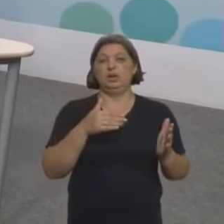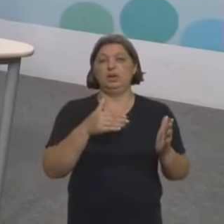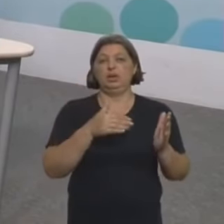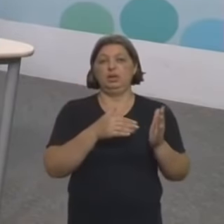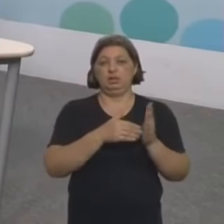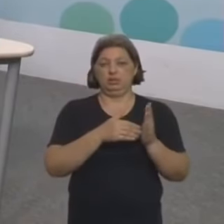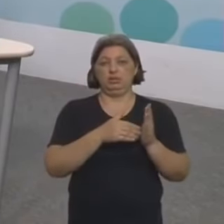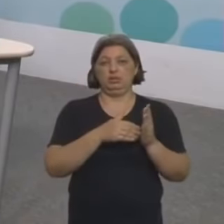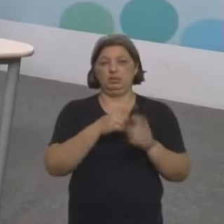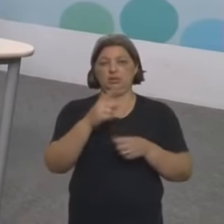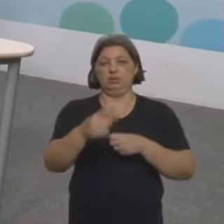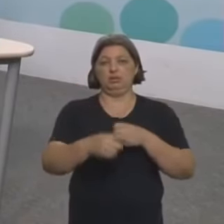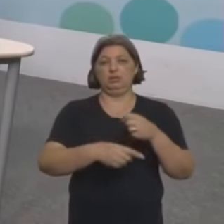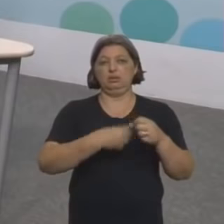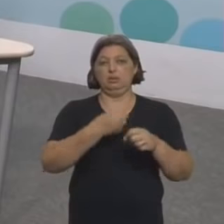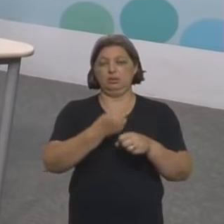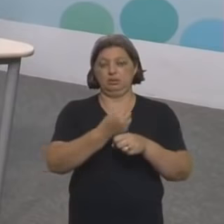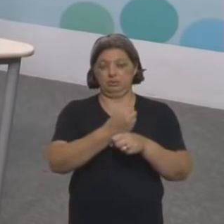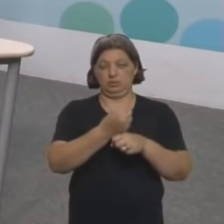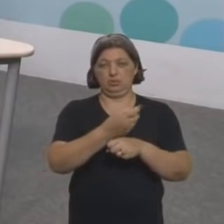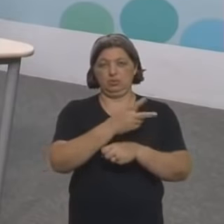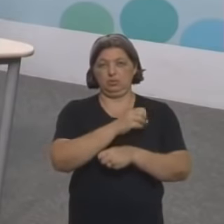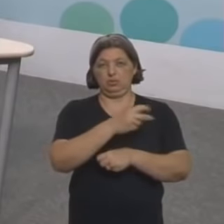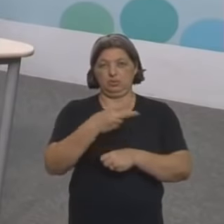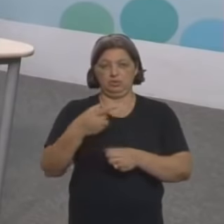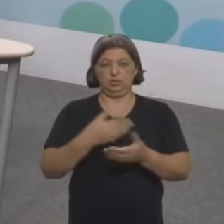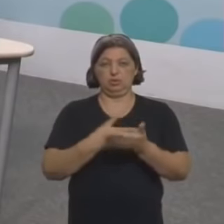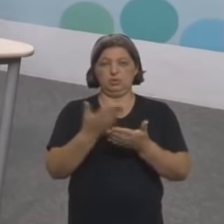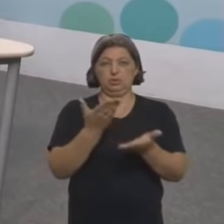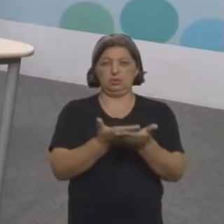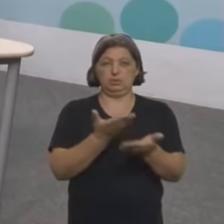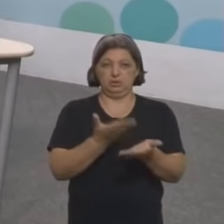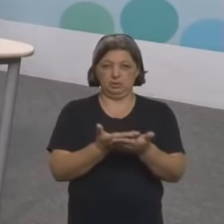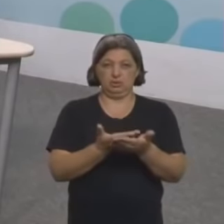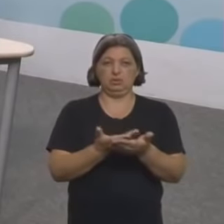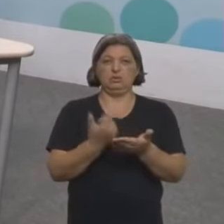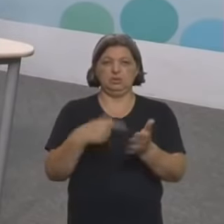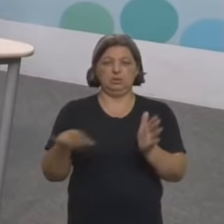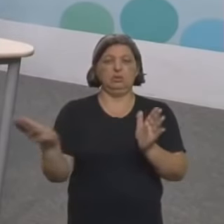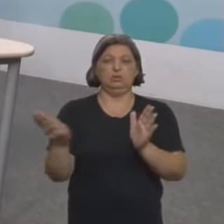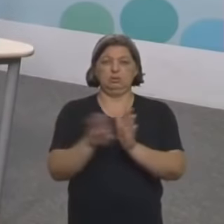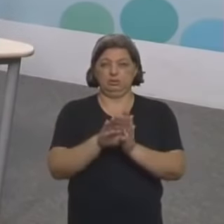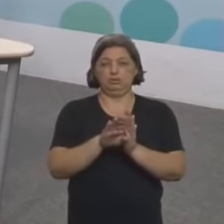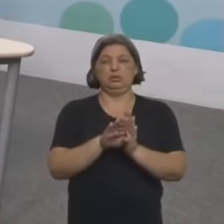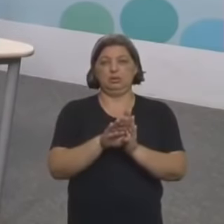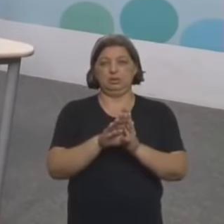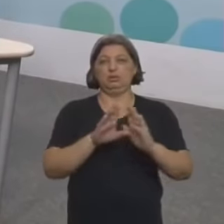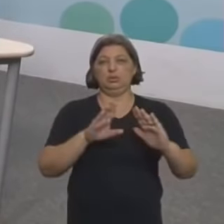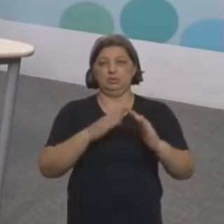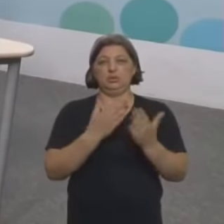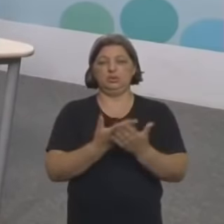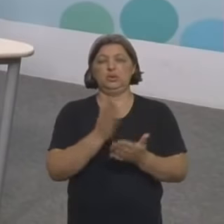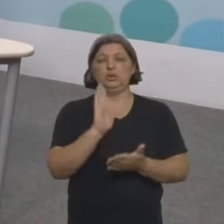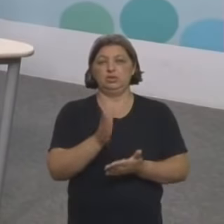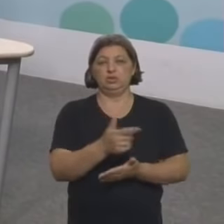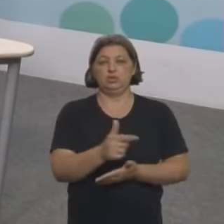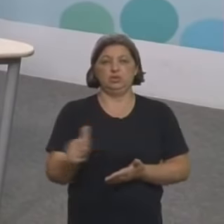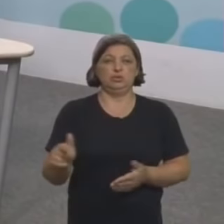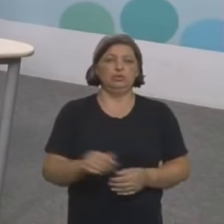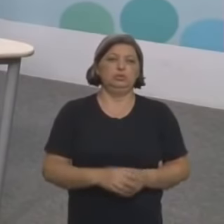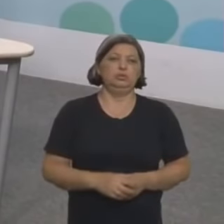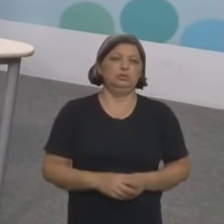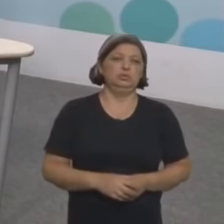de 2022 já esteja aí, inclusive já tenha chegado nas escolas, né? De novo,